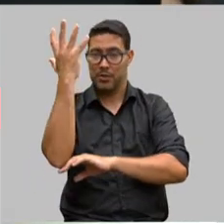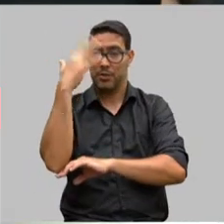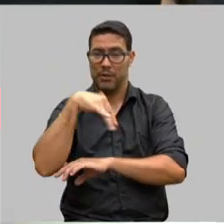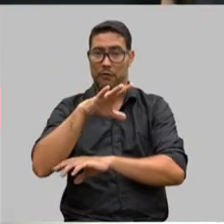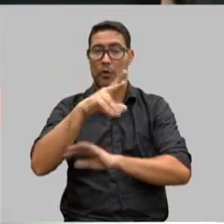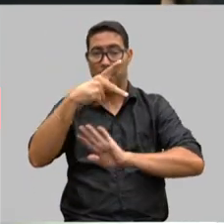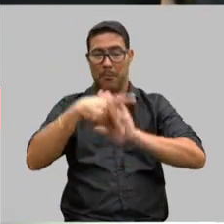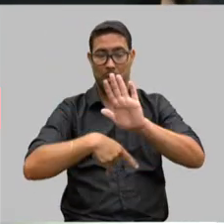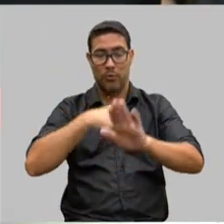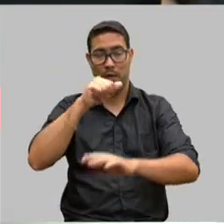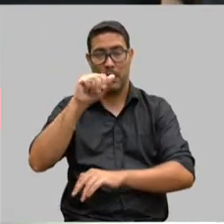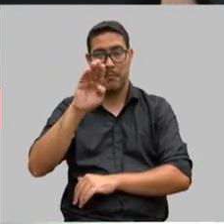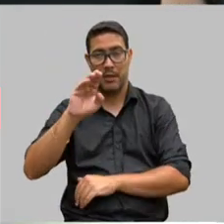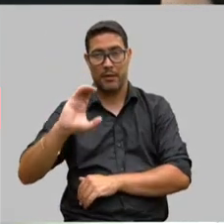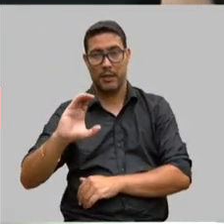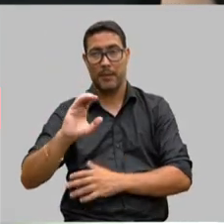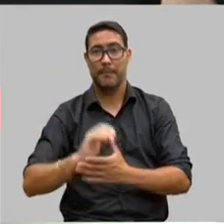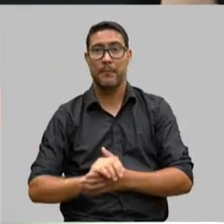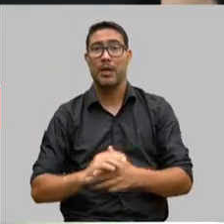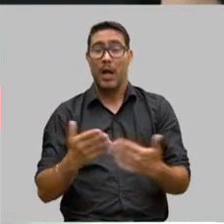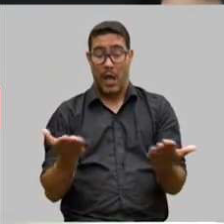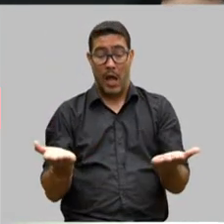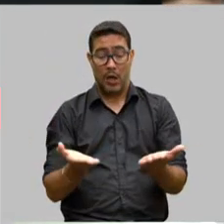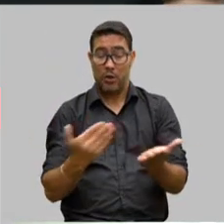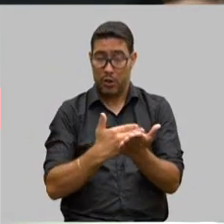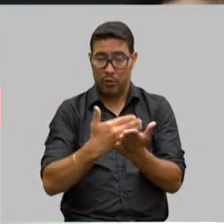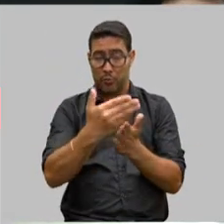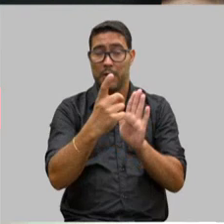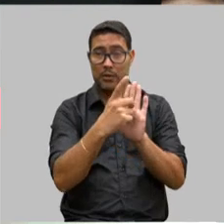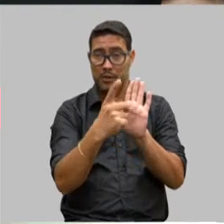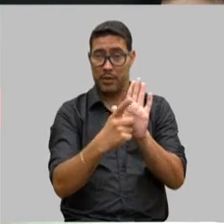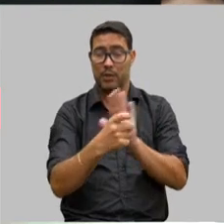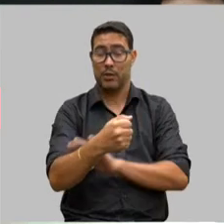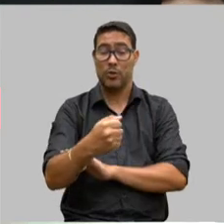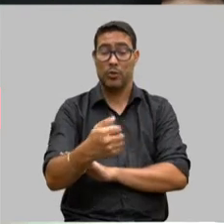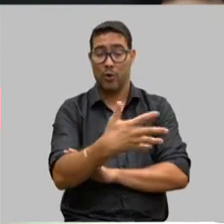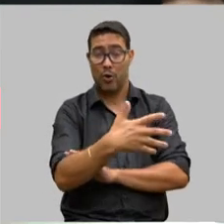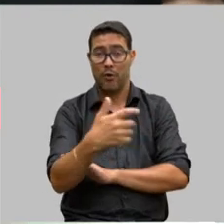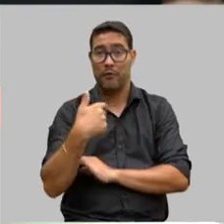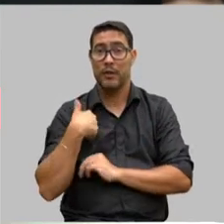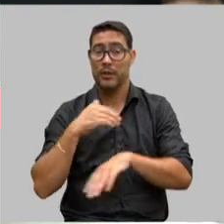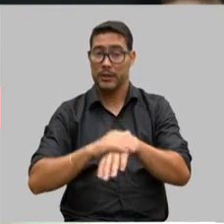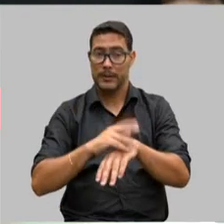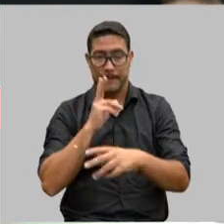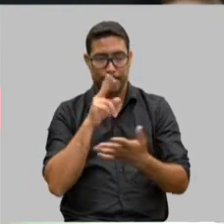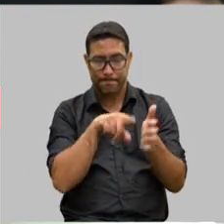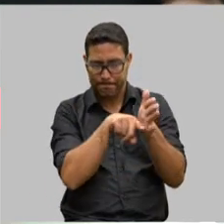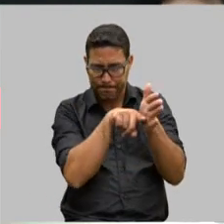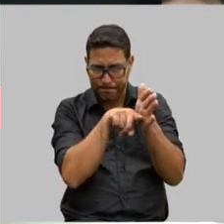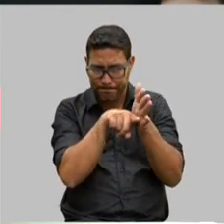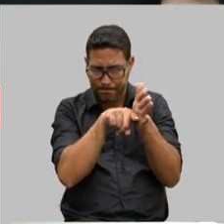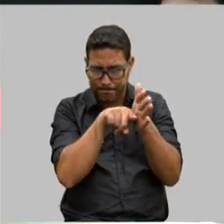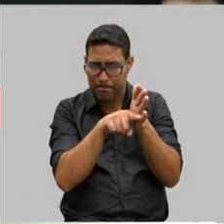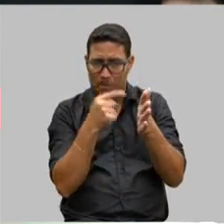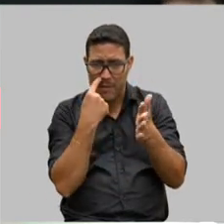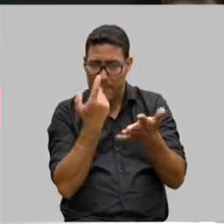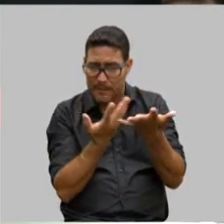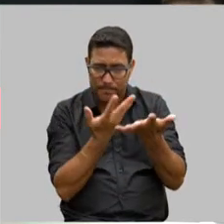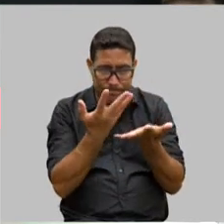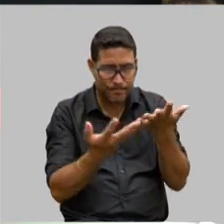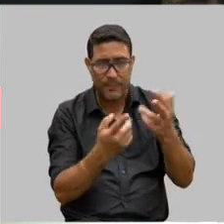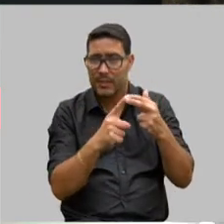agora, nesse início de década, foi revisitado, foi